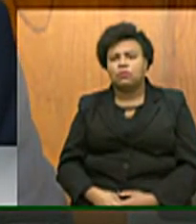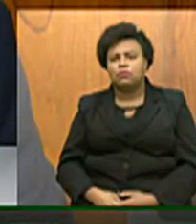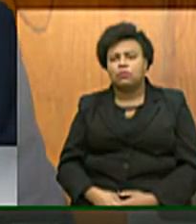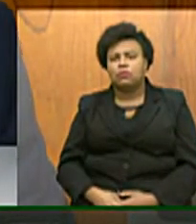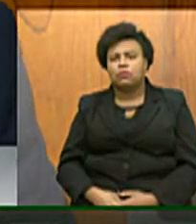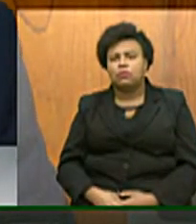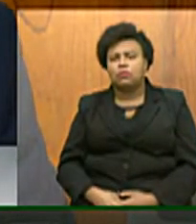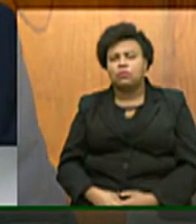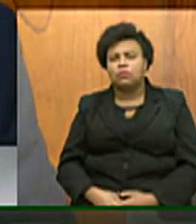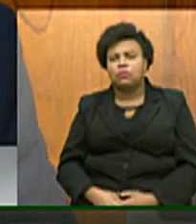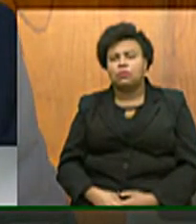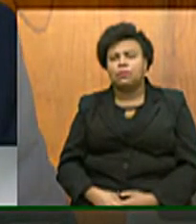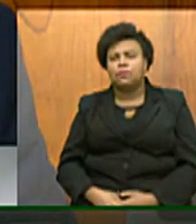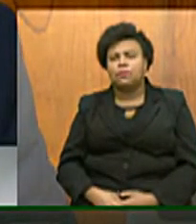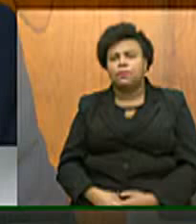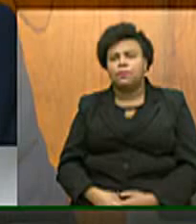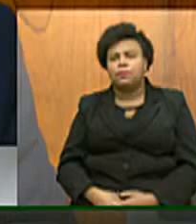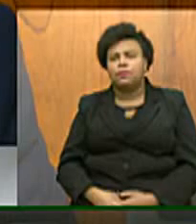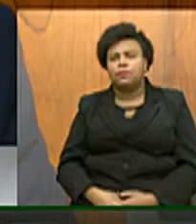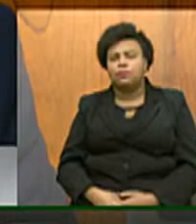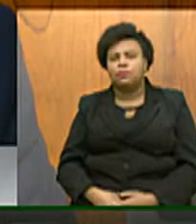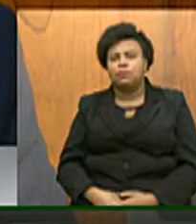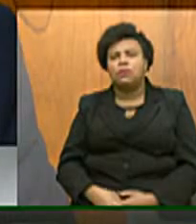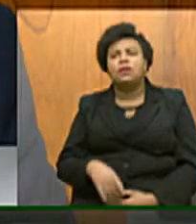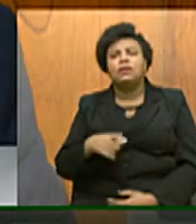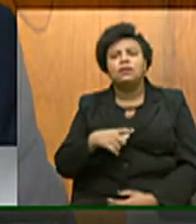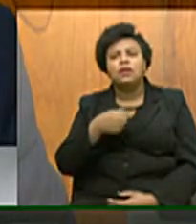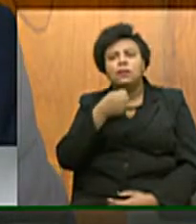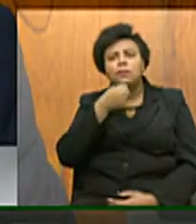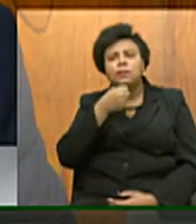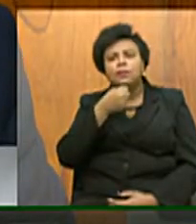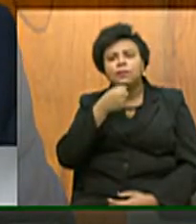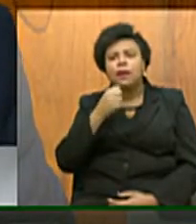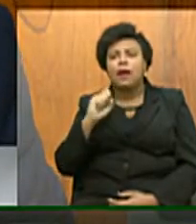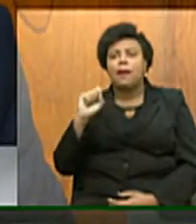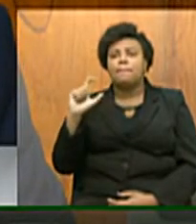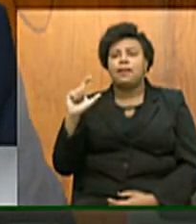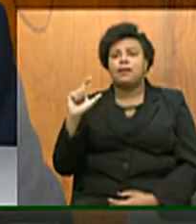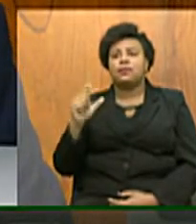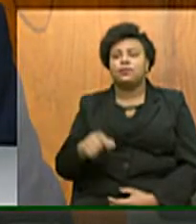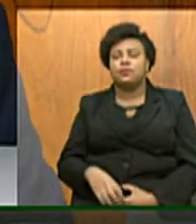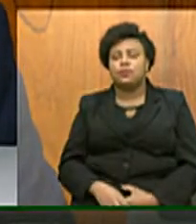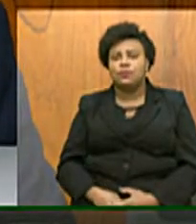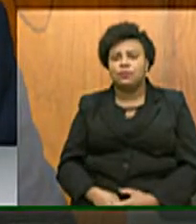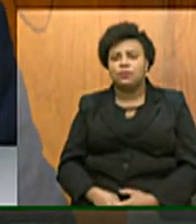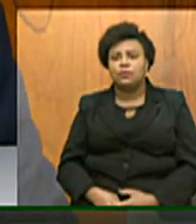agora. Temos da noite. Microfones abertos.